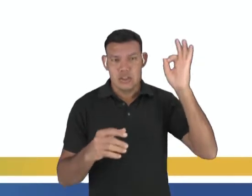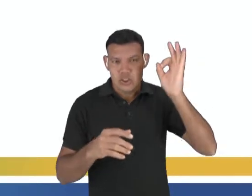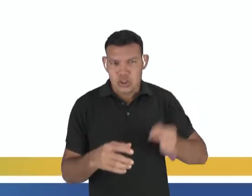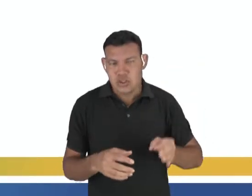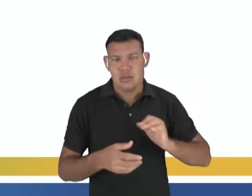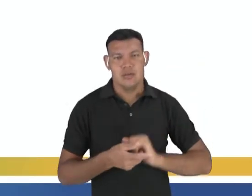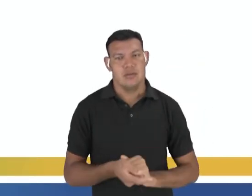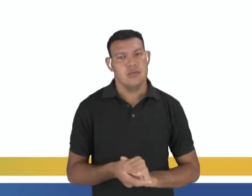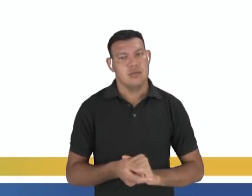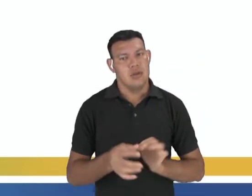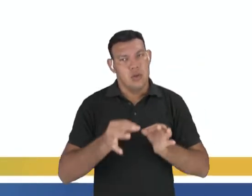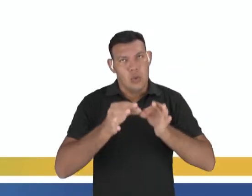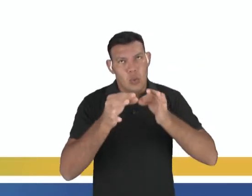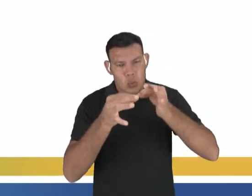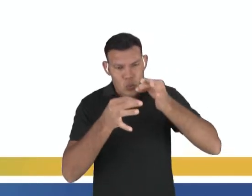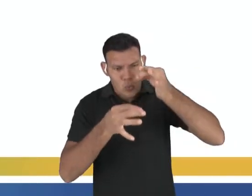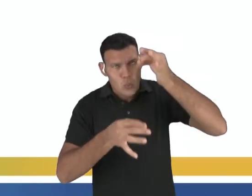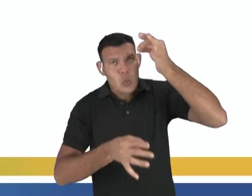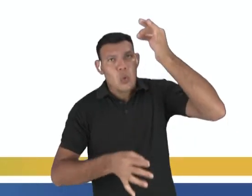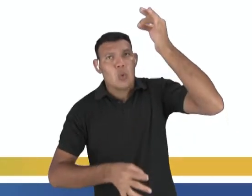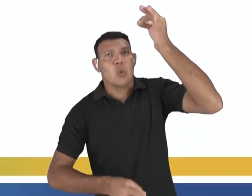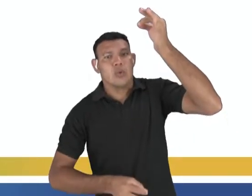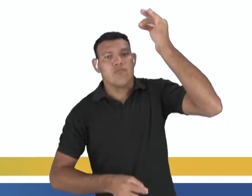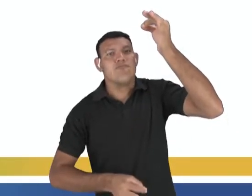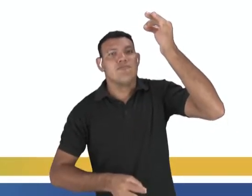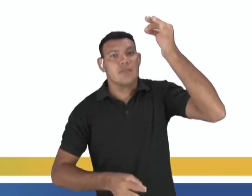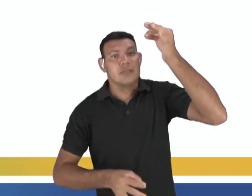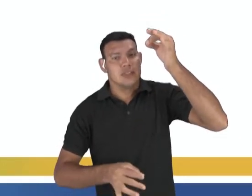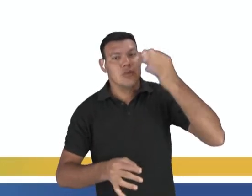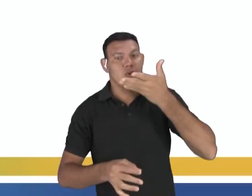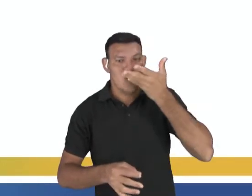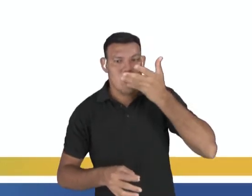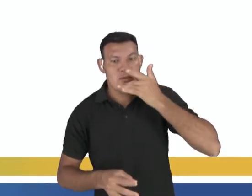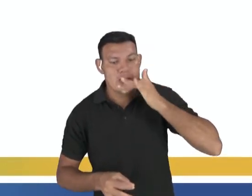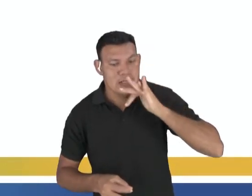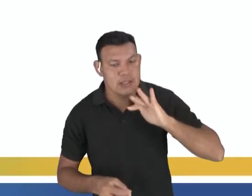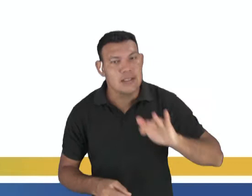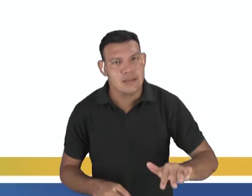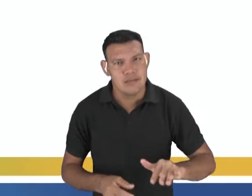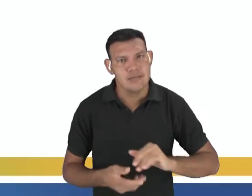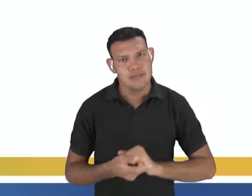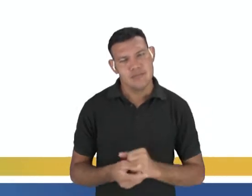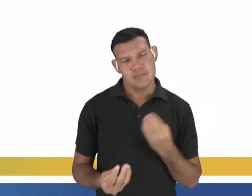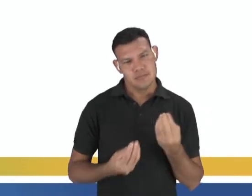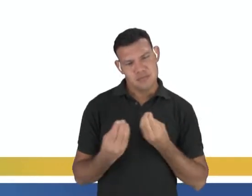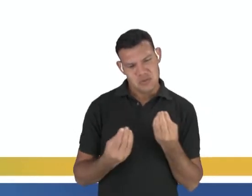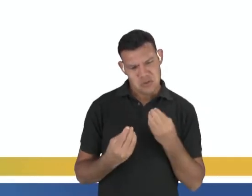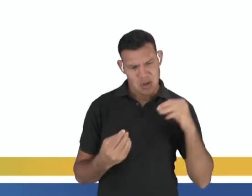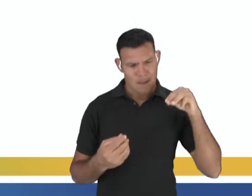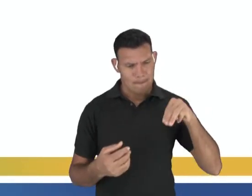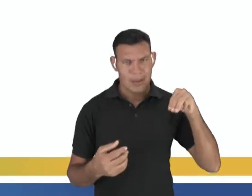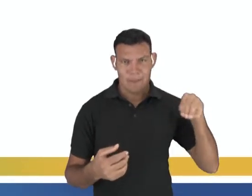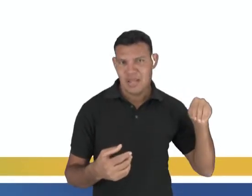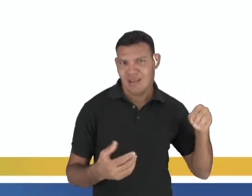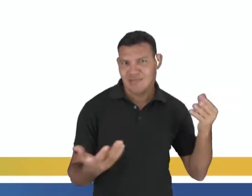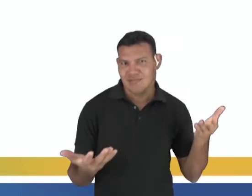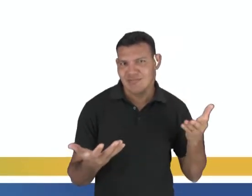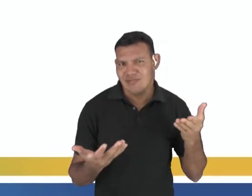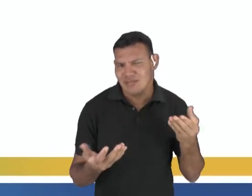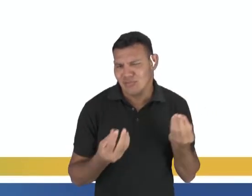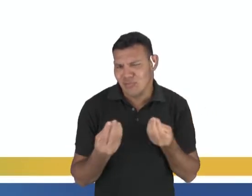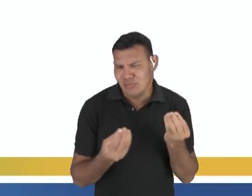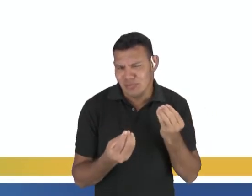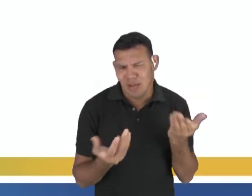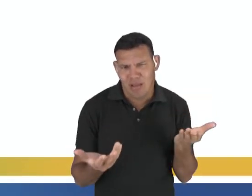medida da altura de uma criança da sua medida a habilidade milímetros unidade né que não se a DECO